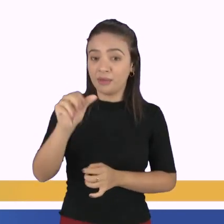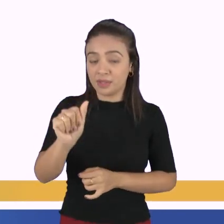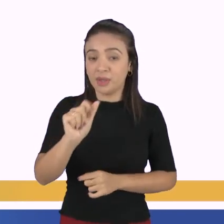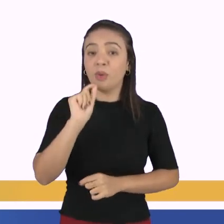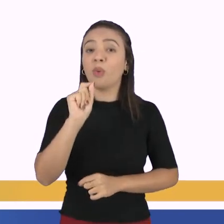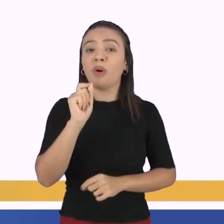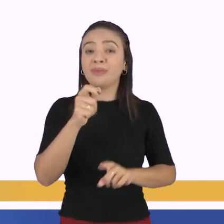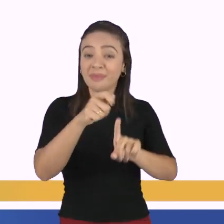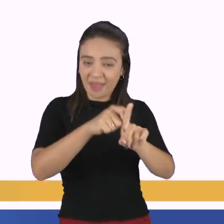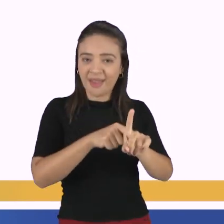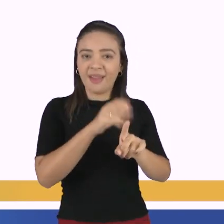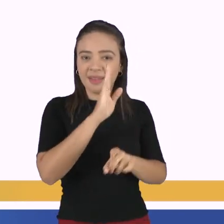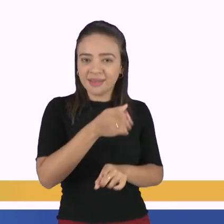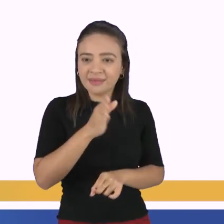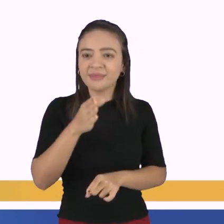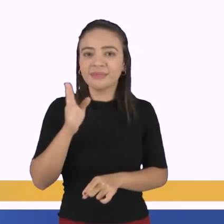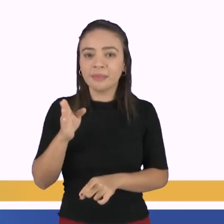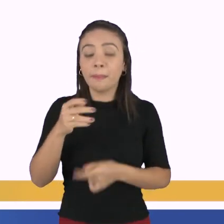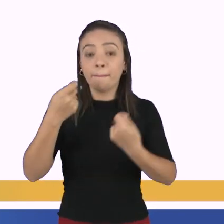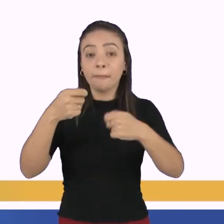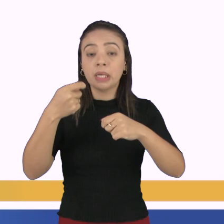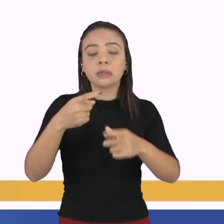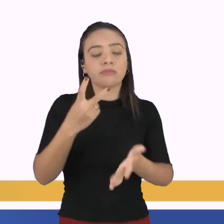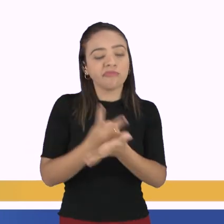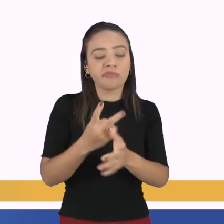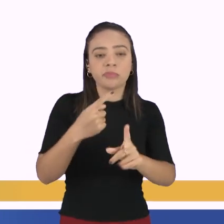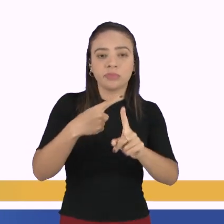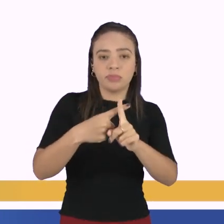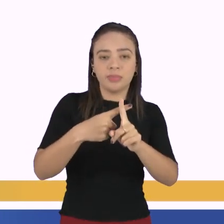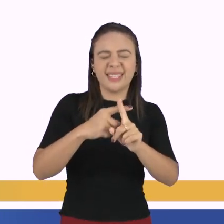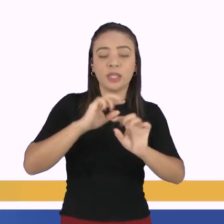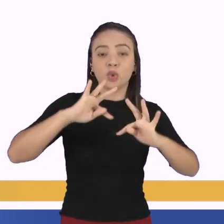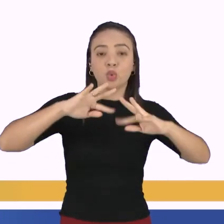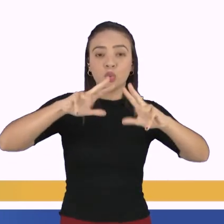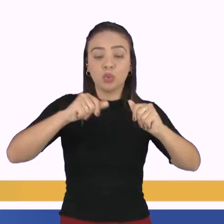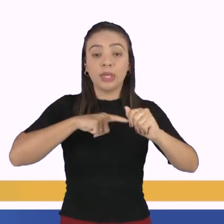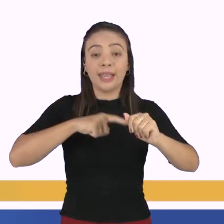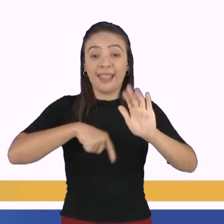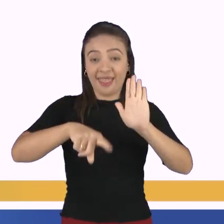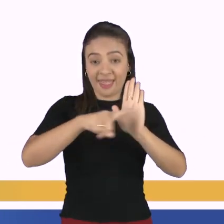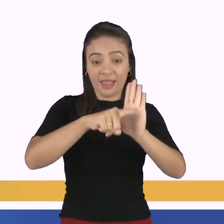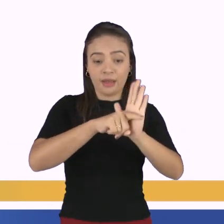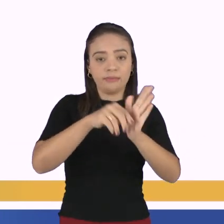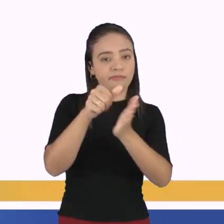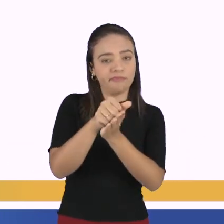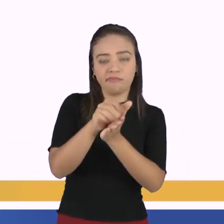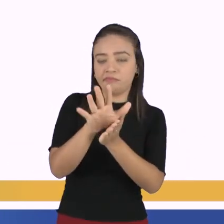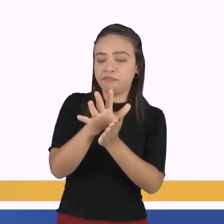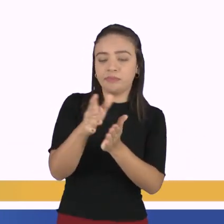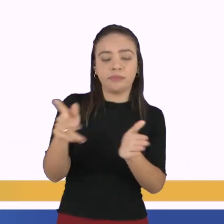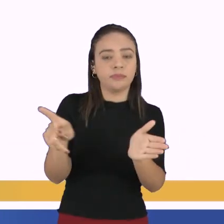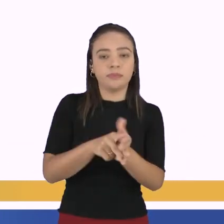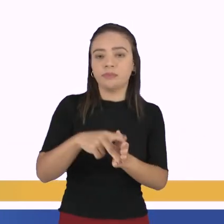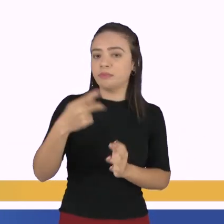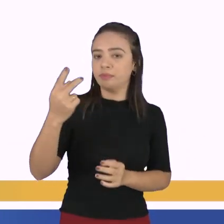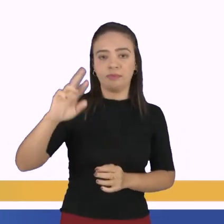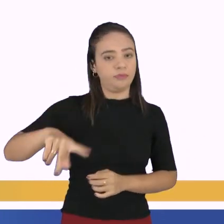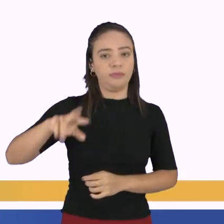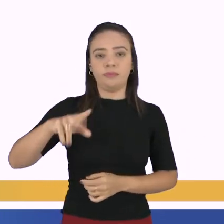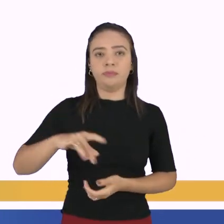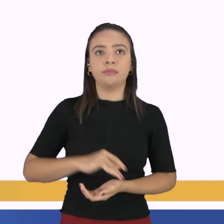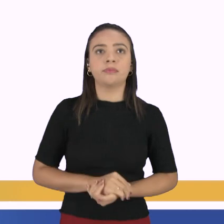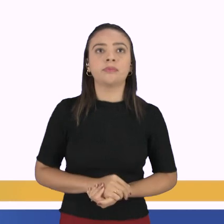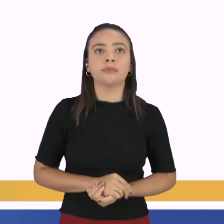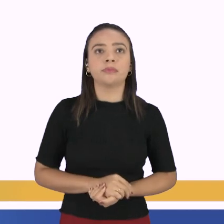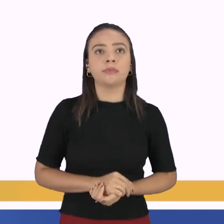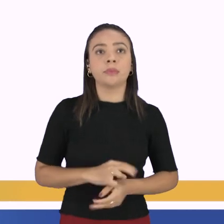meses, né, devem ser valores positivos. Então, a parte negativa do gráfico eu retiro porque não faz o menor sentido, né, eu representar. Então,